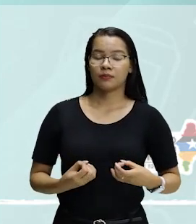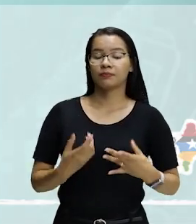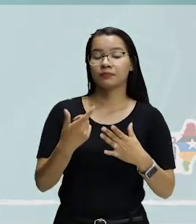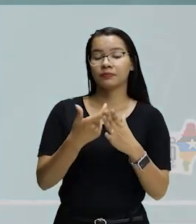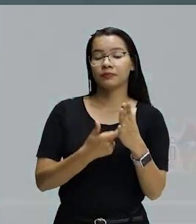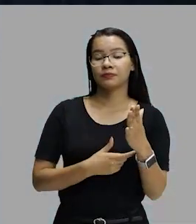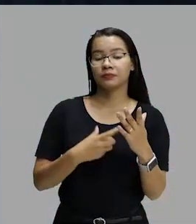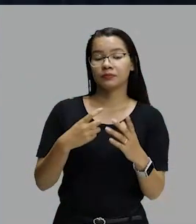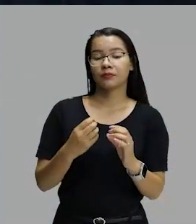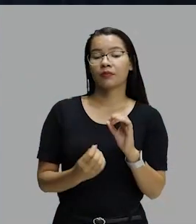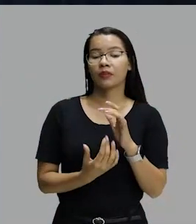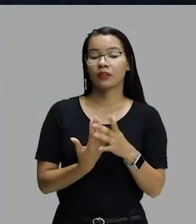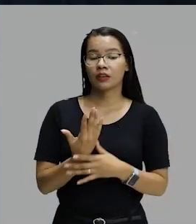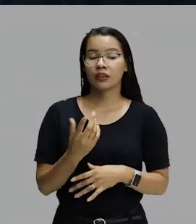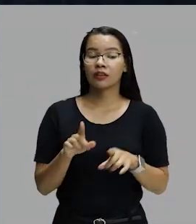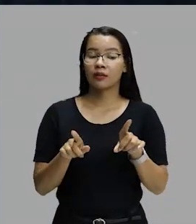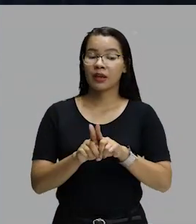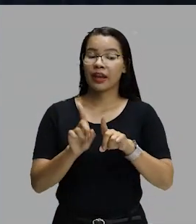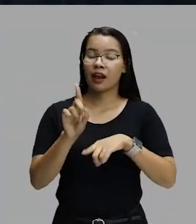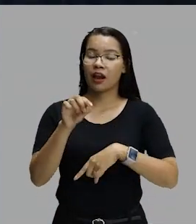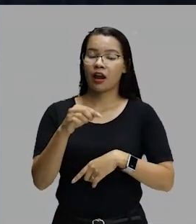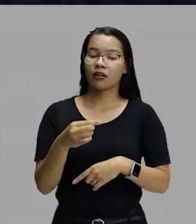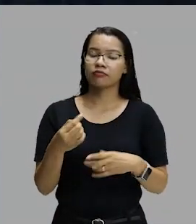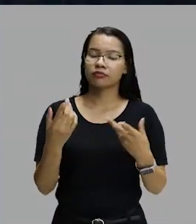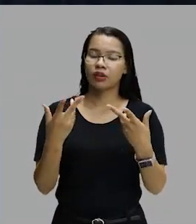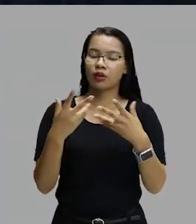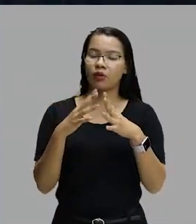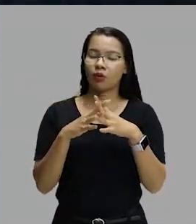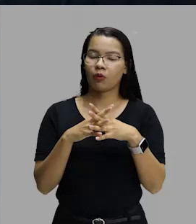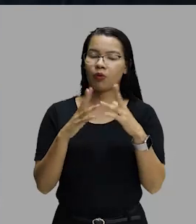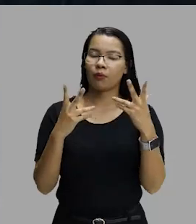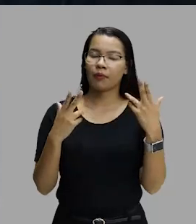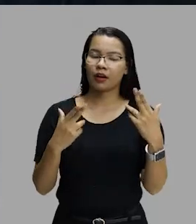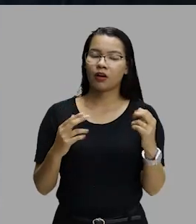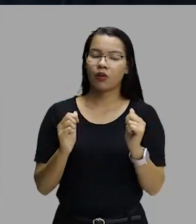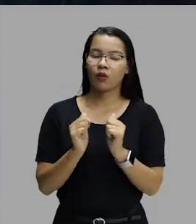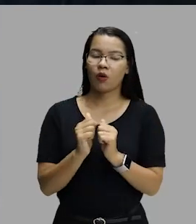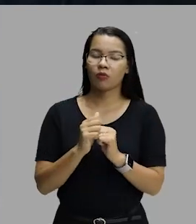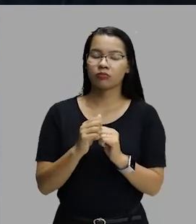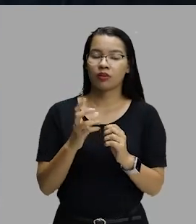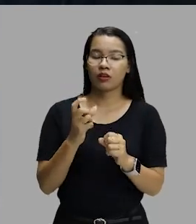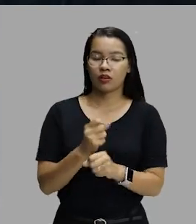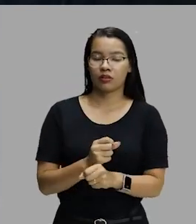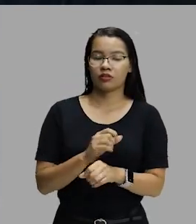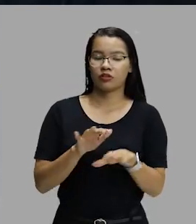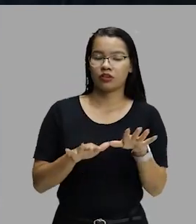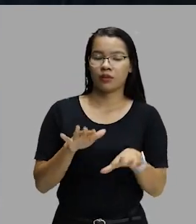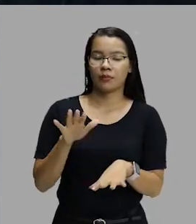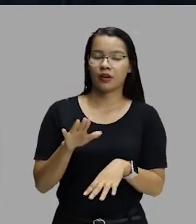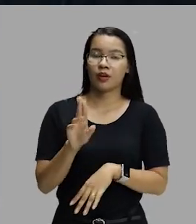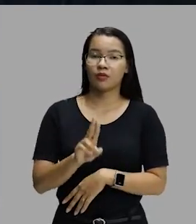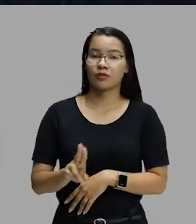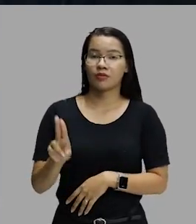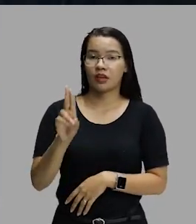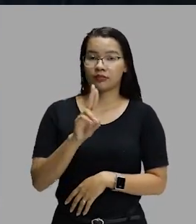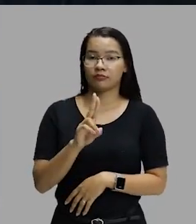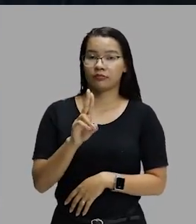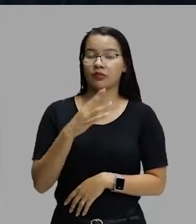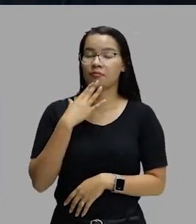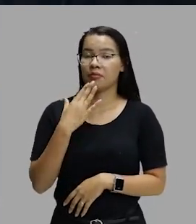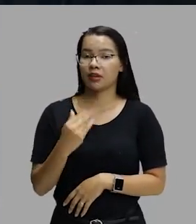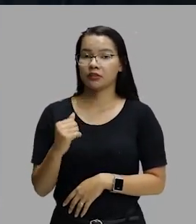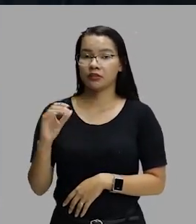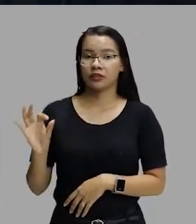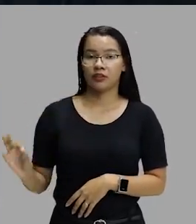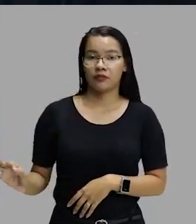com fichamentos, geralmente são utilizados em textos acadêmicos. Então, nesse caso, você aí na sua escola faz mais o tipo